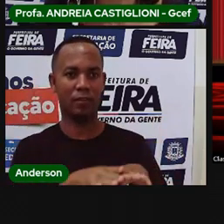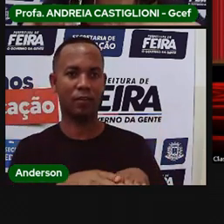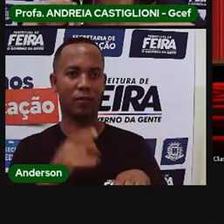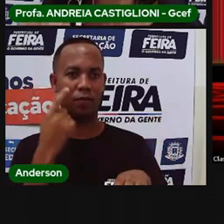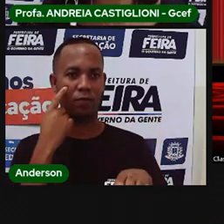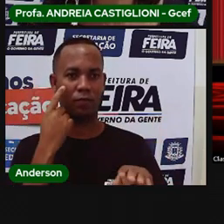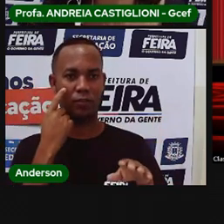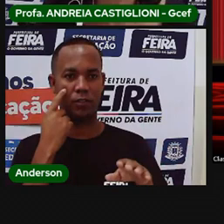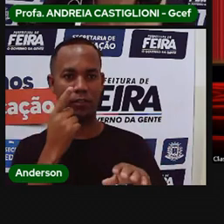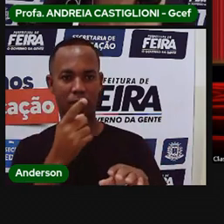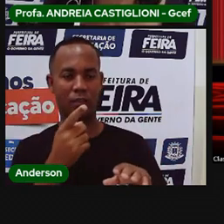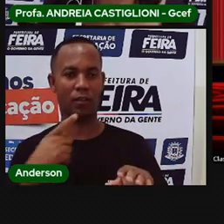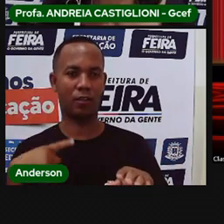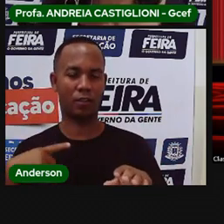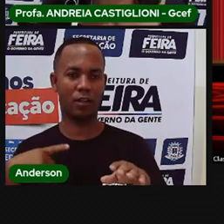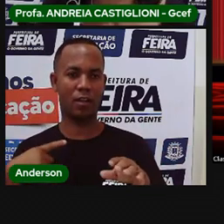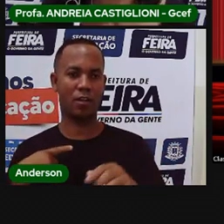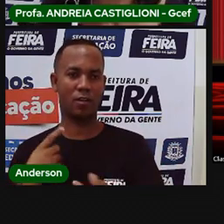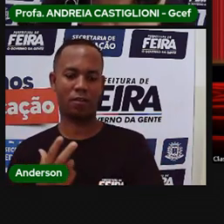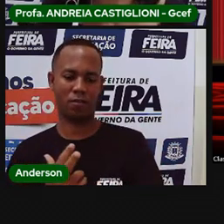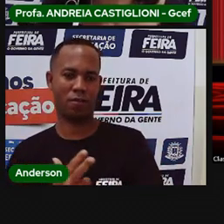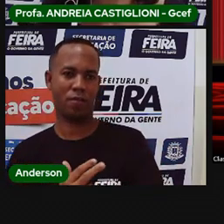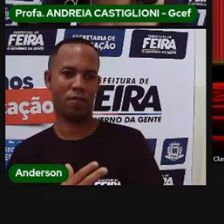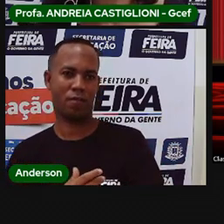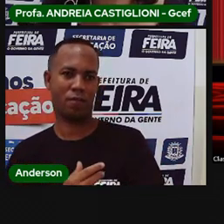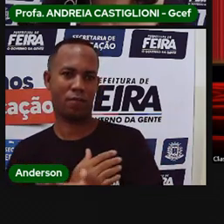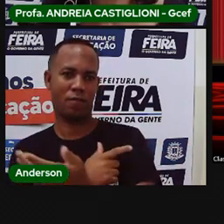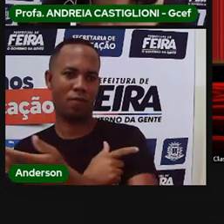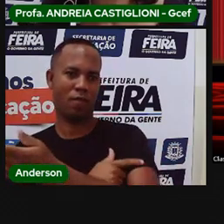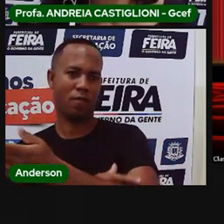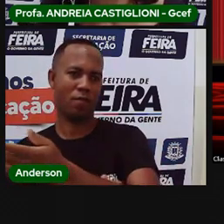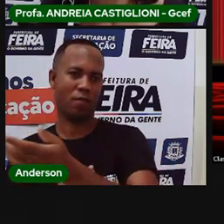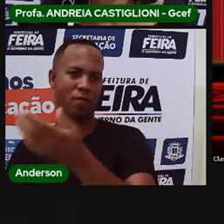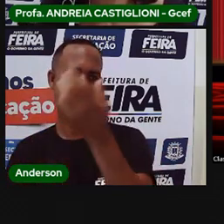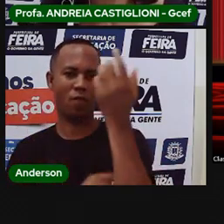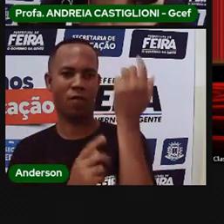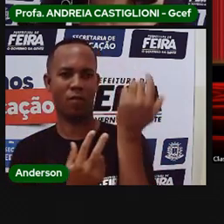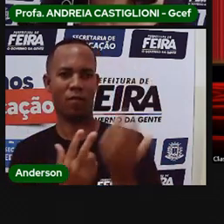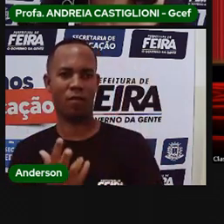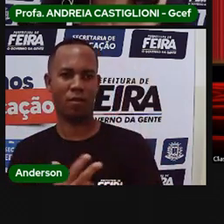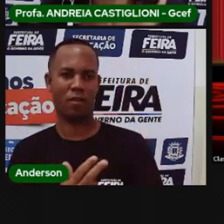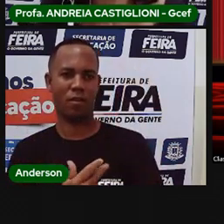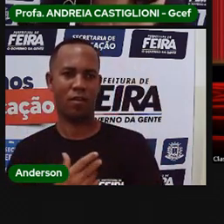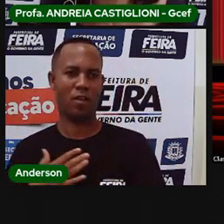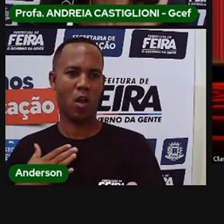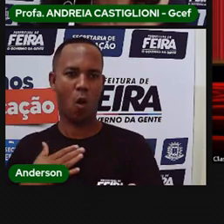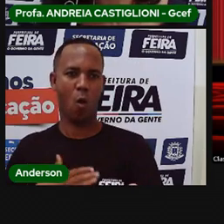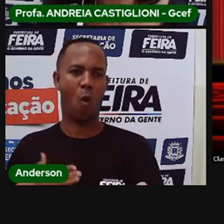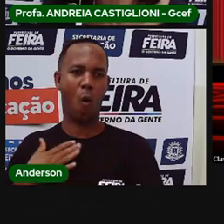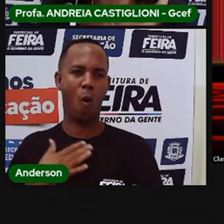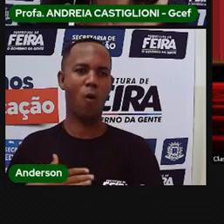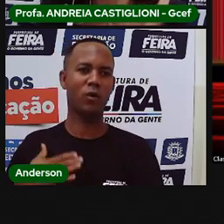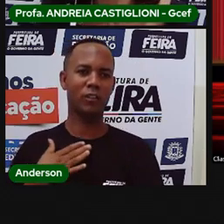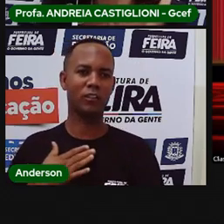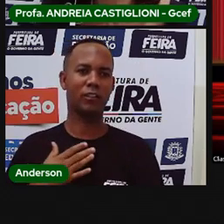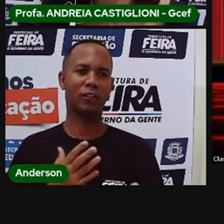suas tatuas, Marília. Né? Ah, mostra muitas, aí suas tatuas. Ela gosta e é ela. Ela é